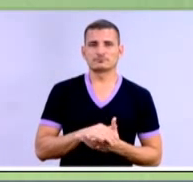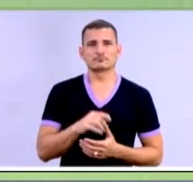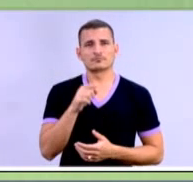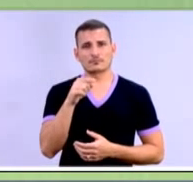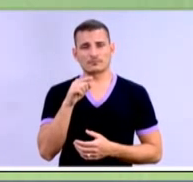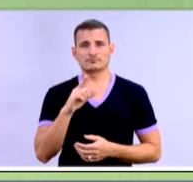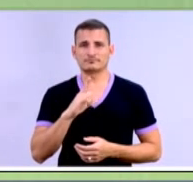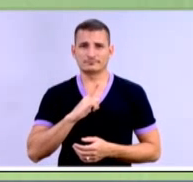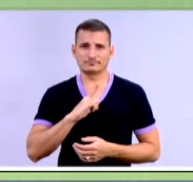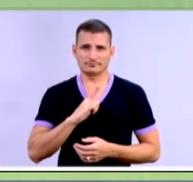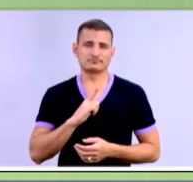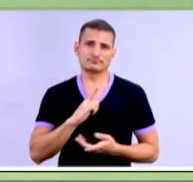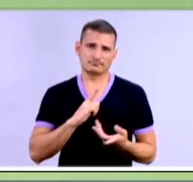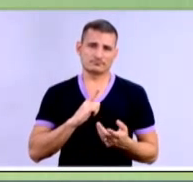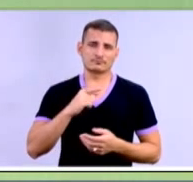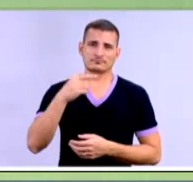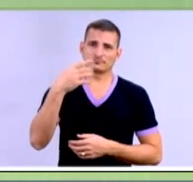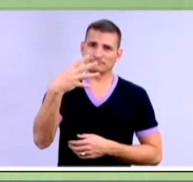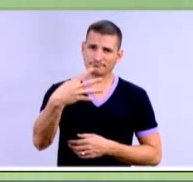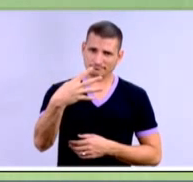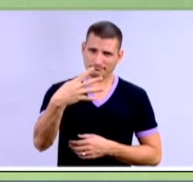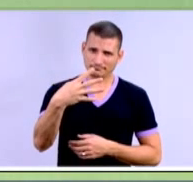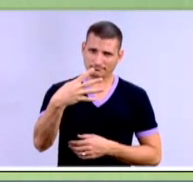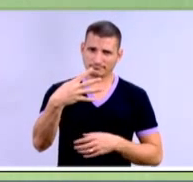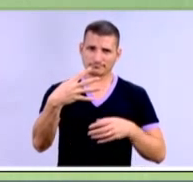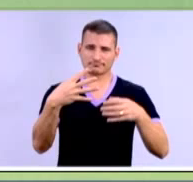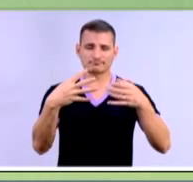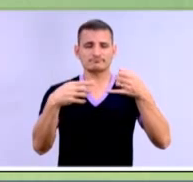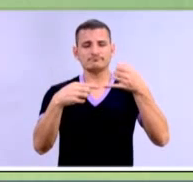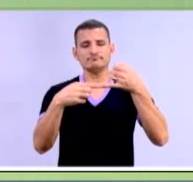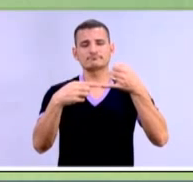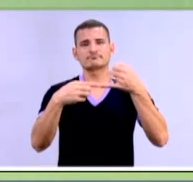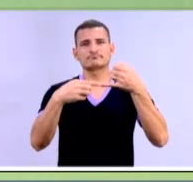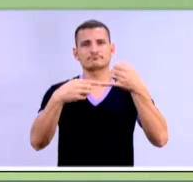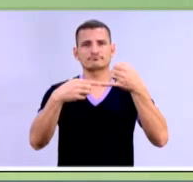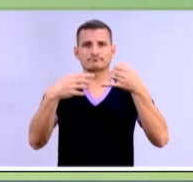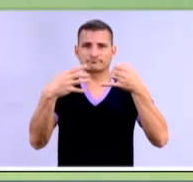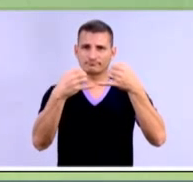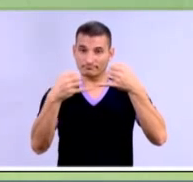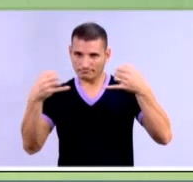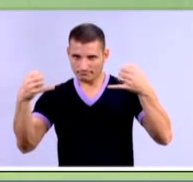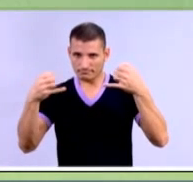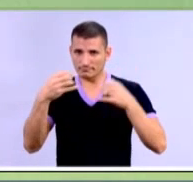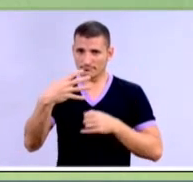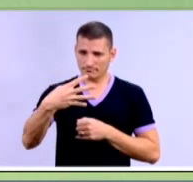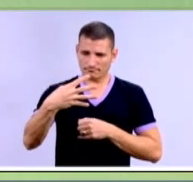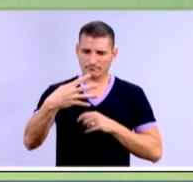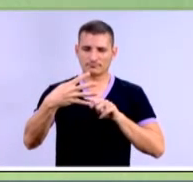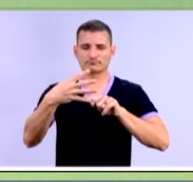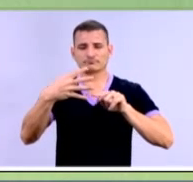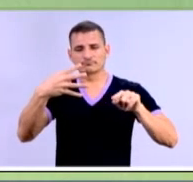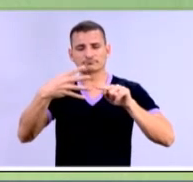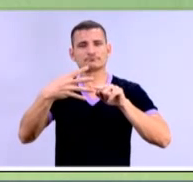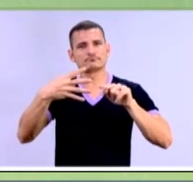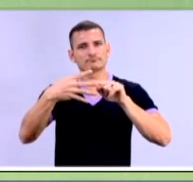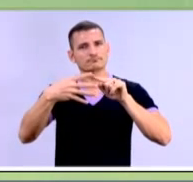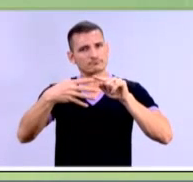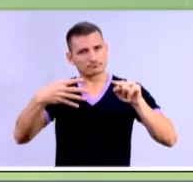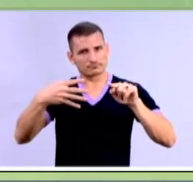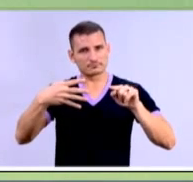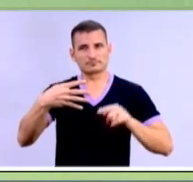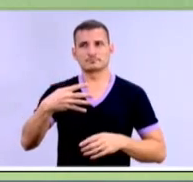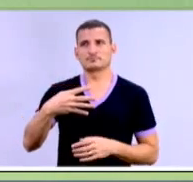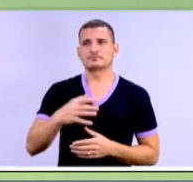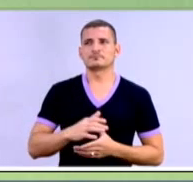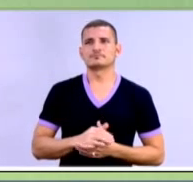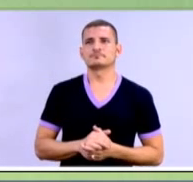4 pares de fios, ou seja, 8 fios ali dentro, 8 fios de cobre. Certo. Então, por que a gente chama